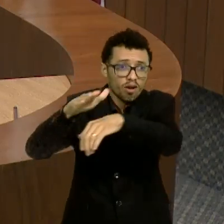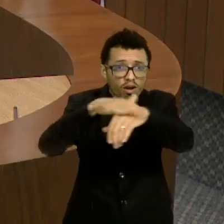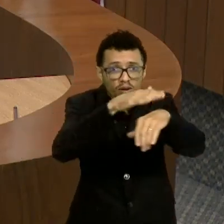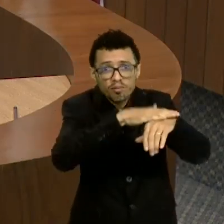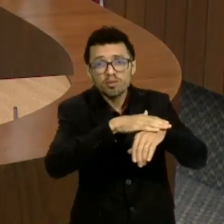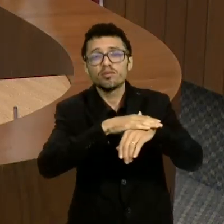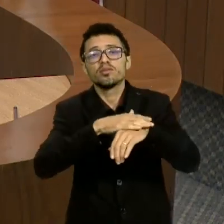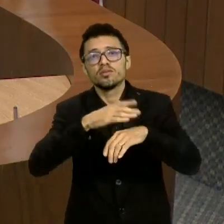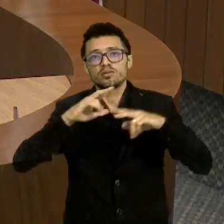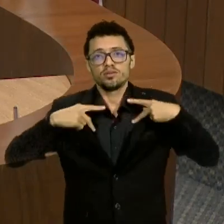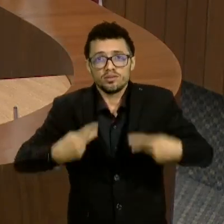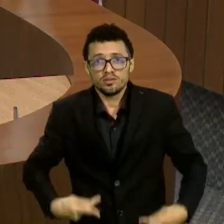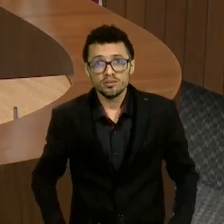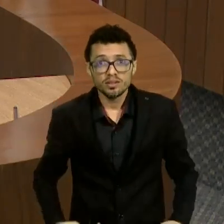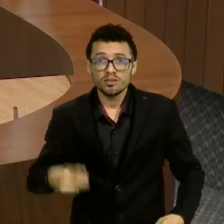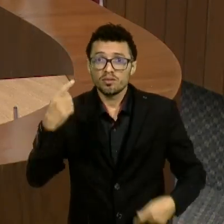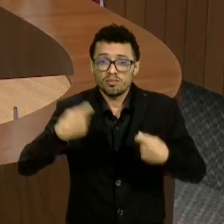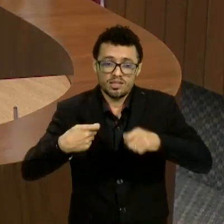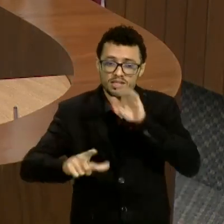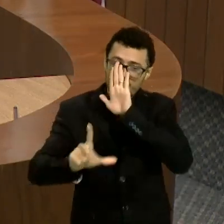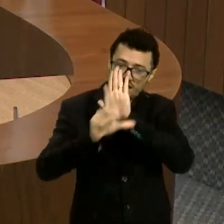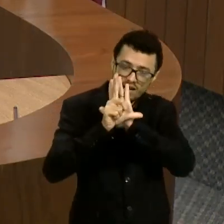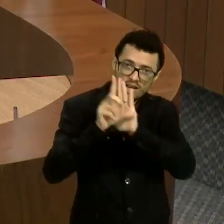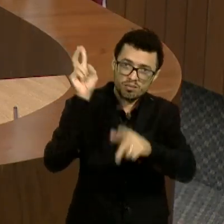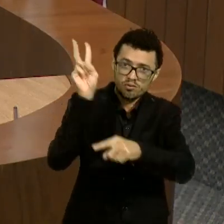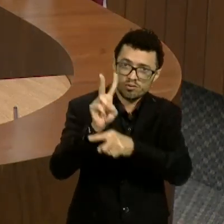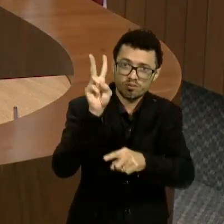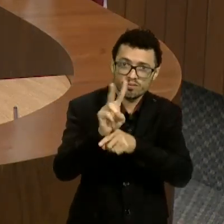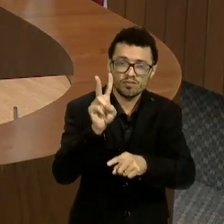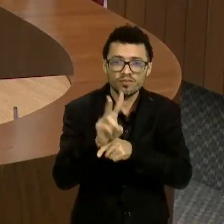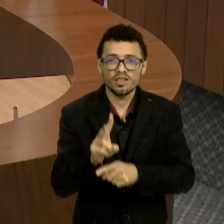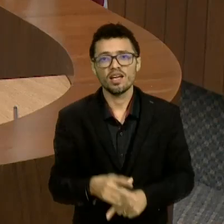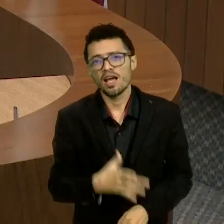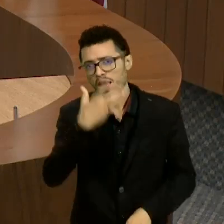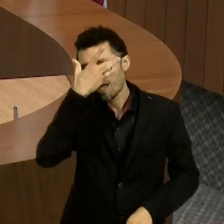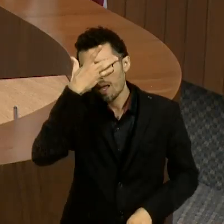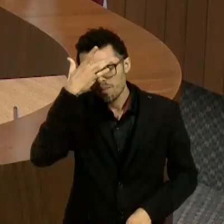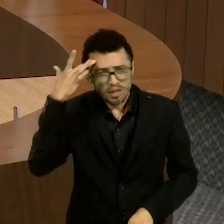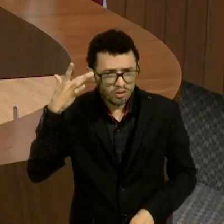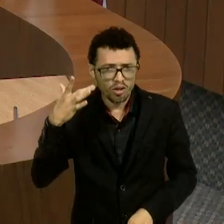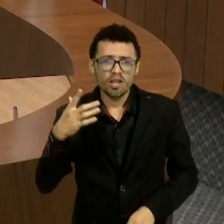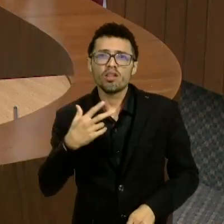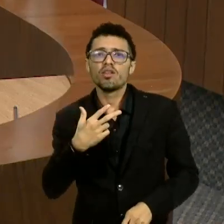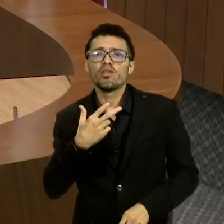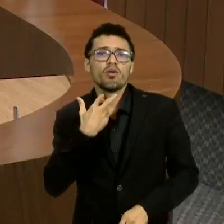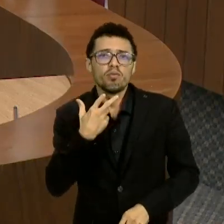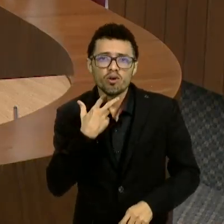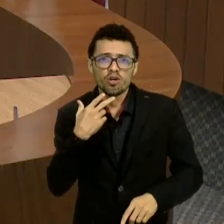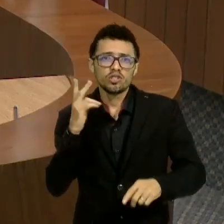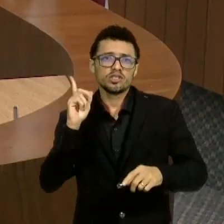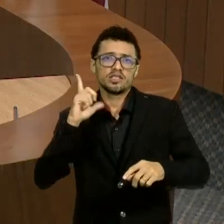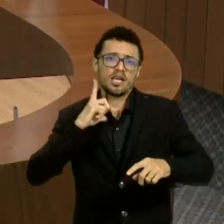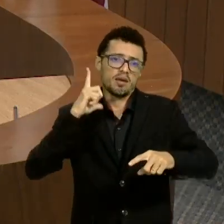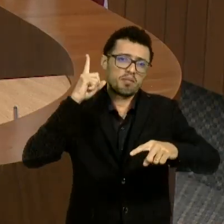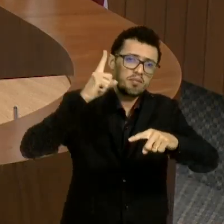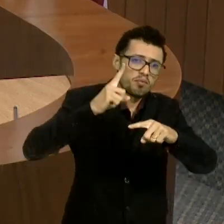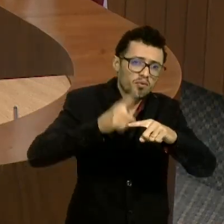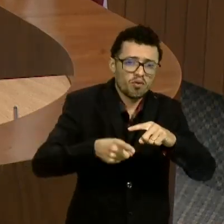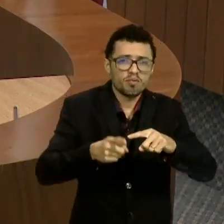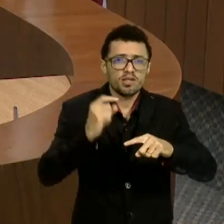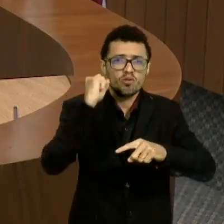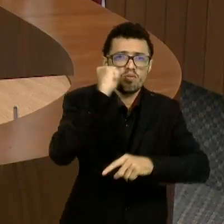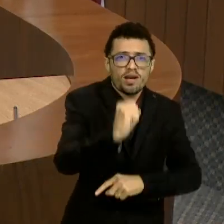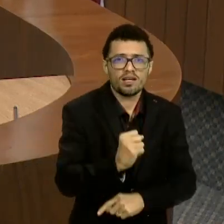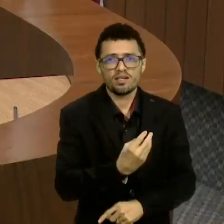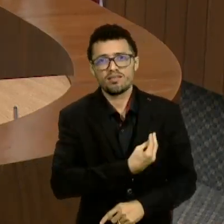lei ninguém será arbitrariamente privado da vida esses